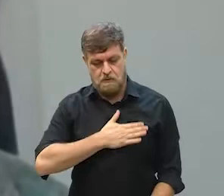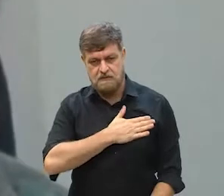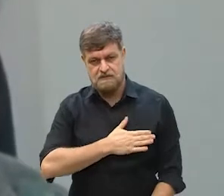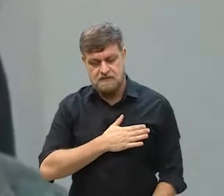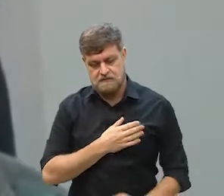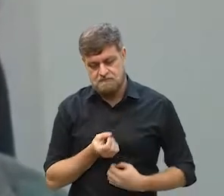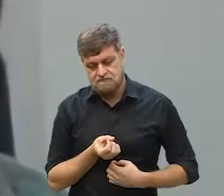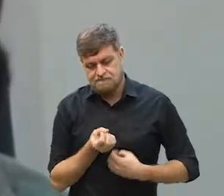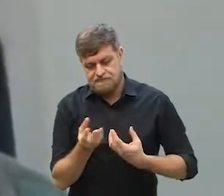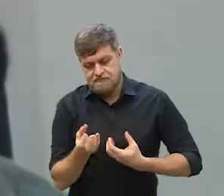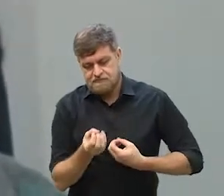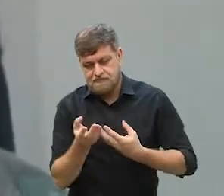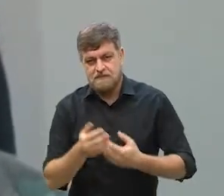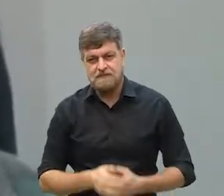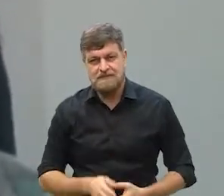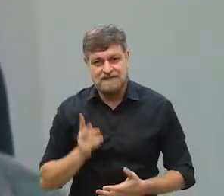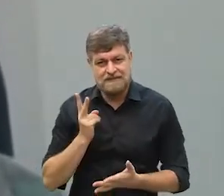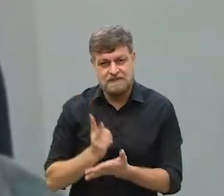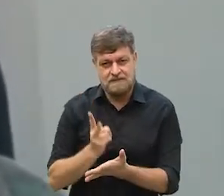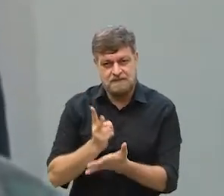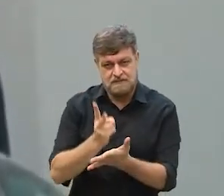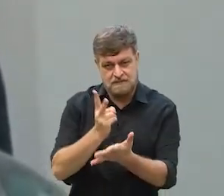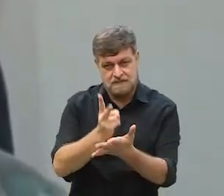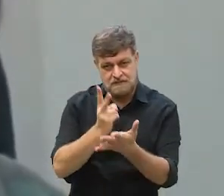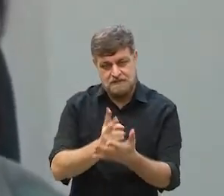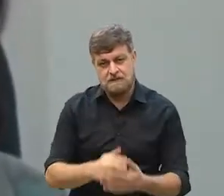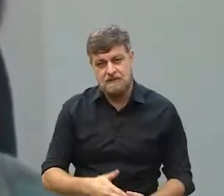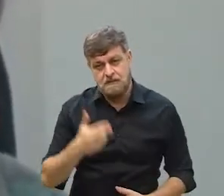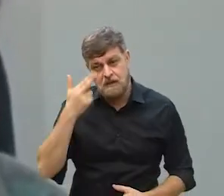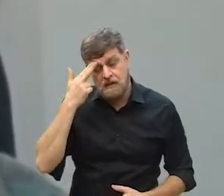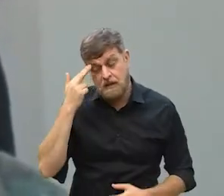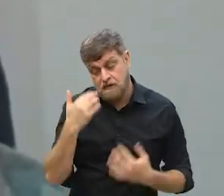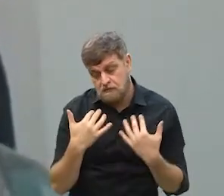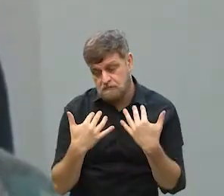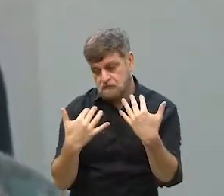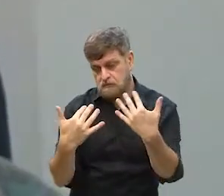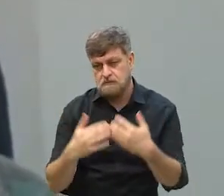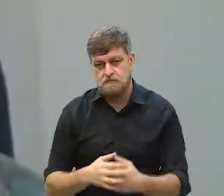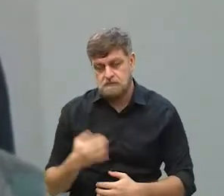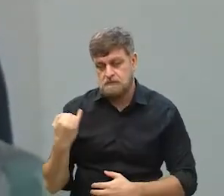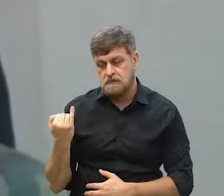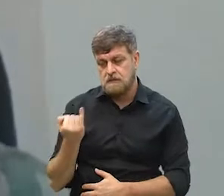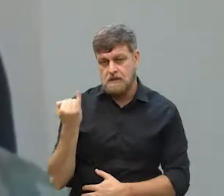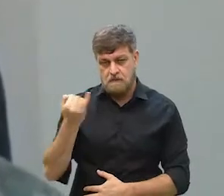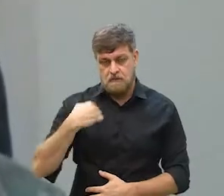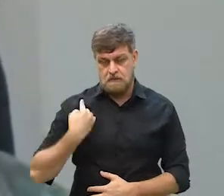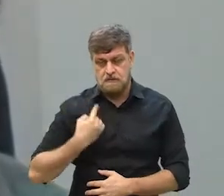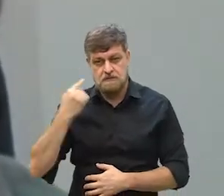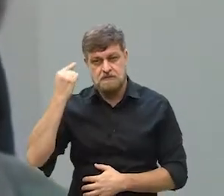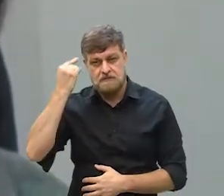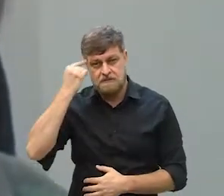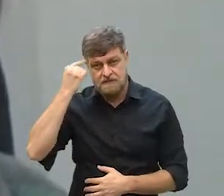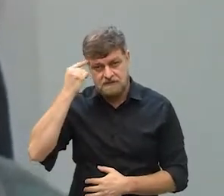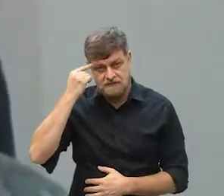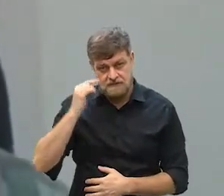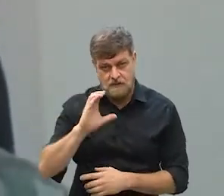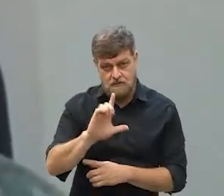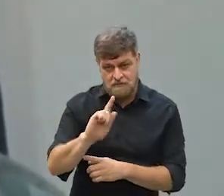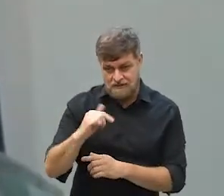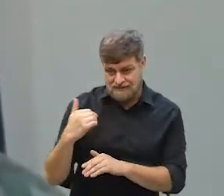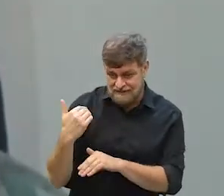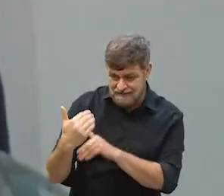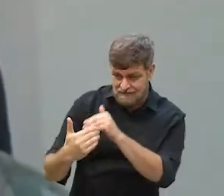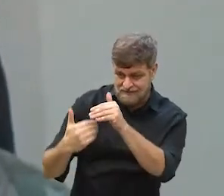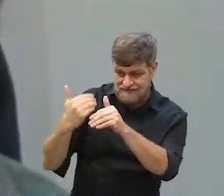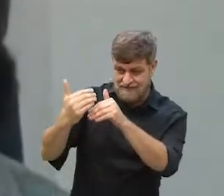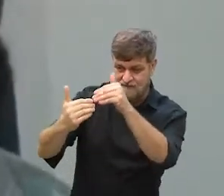deixar, assim, o que eu trago sempre, Gabriel e todos aqui, é muito importante nós pensarmos no desenvolvimento como